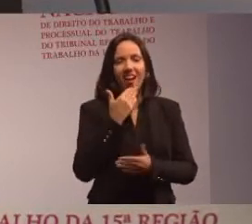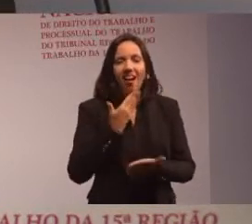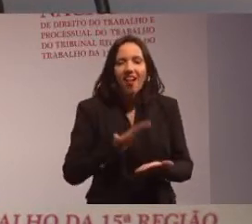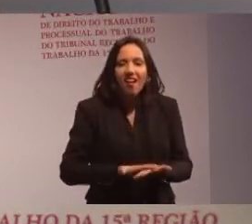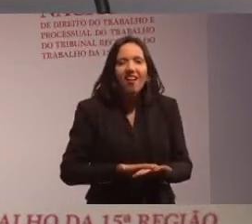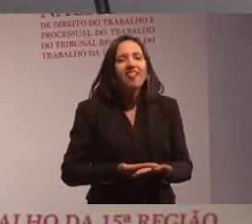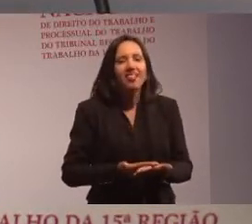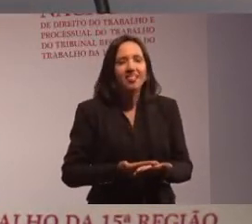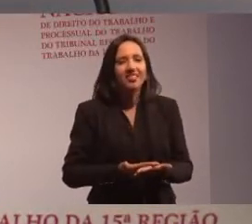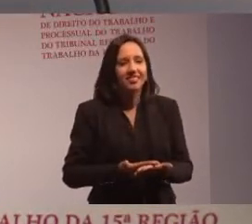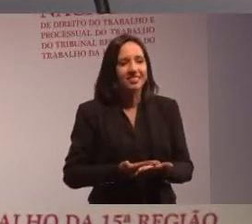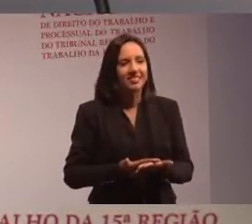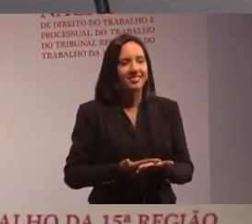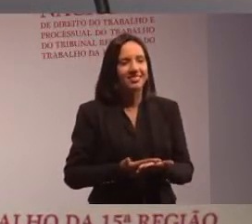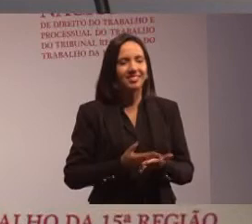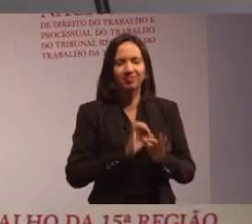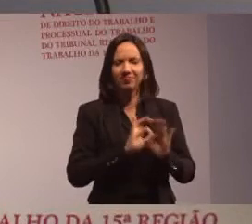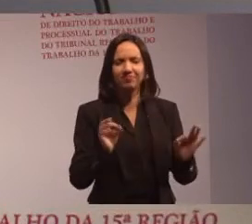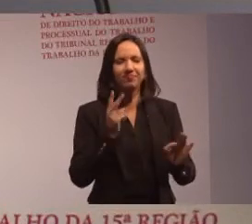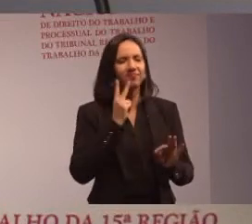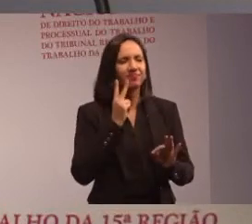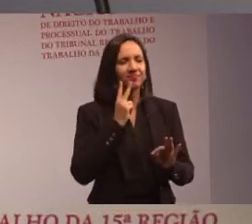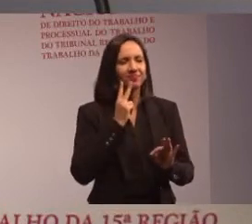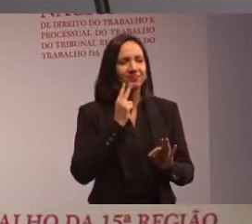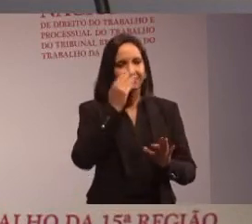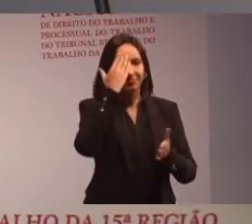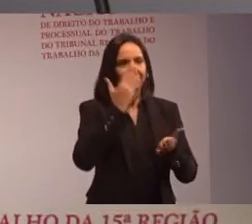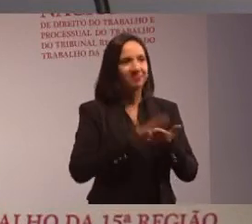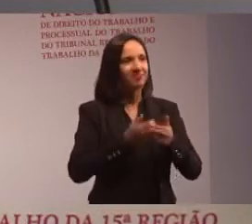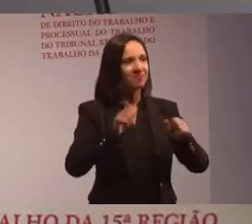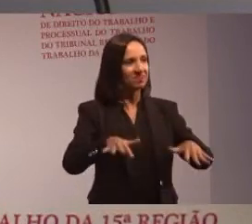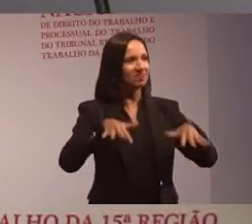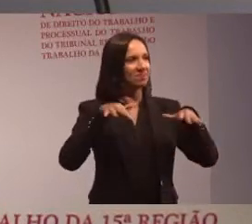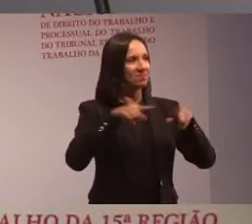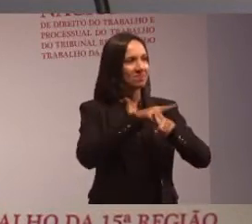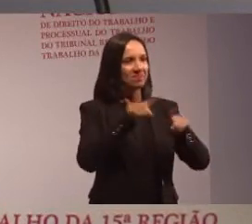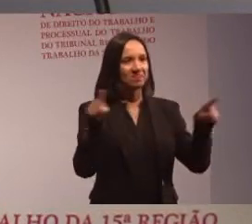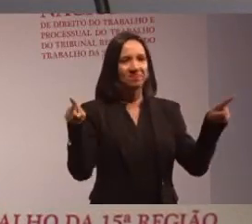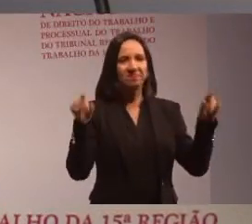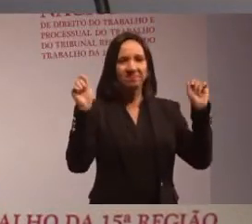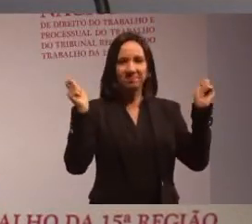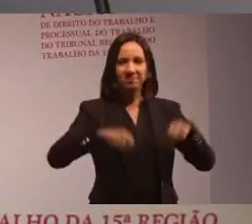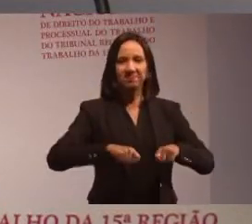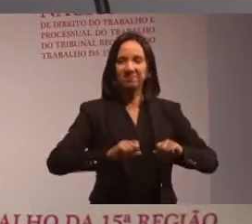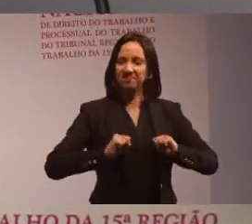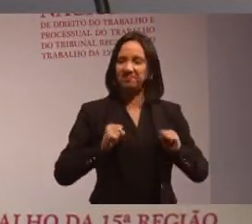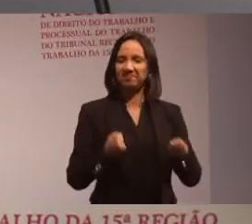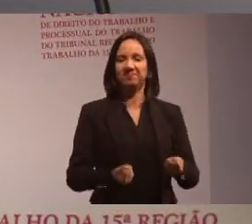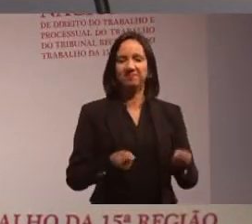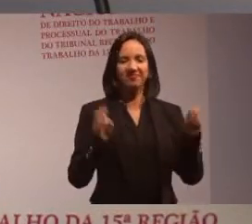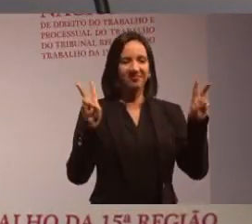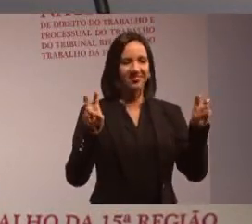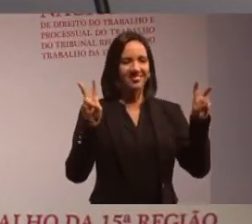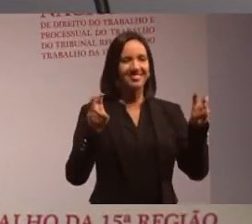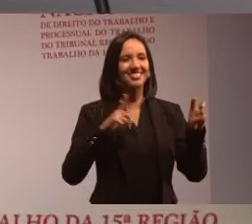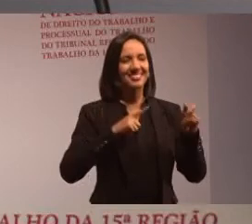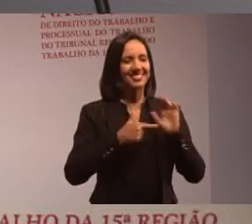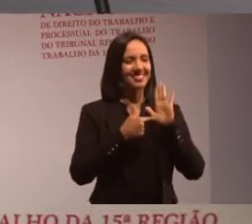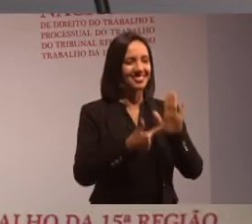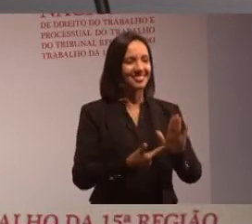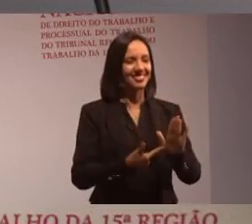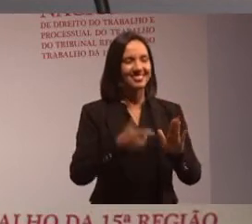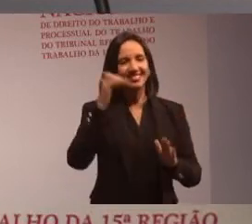por favor, tá? Eu quero acreditar que essa plateia tão competente e tão engajada nesse assunto vai trazer